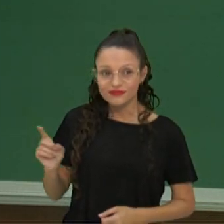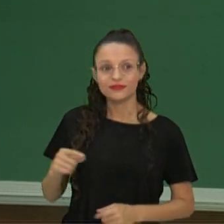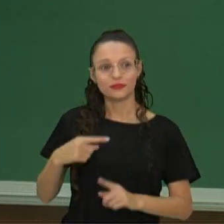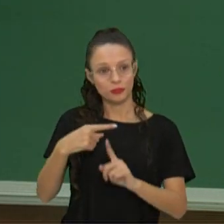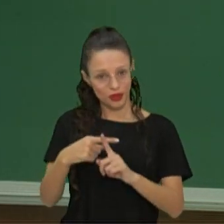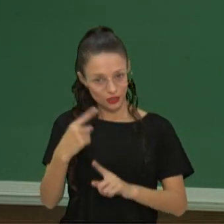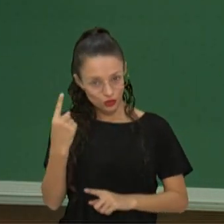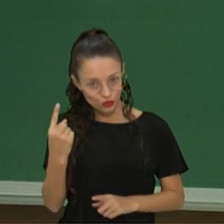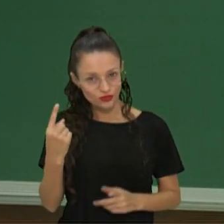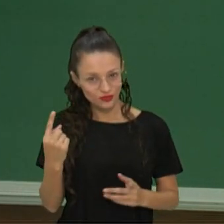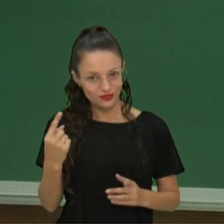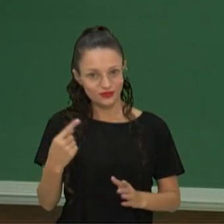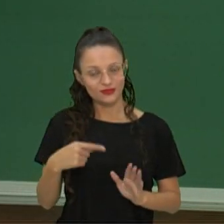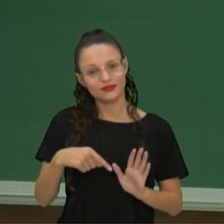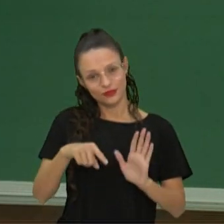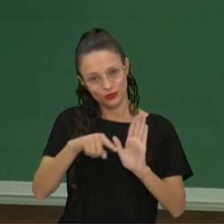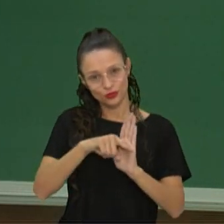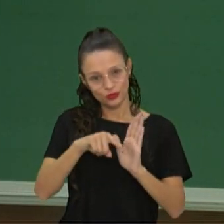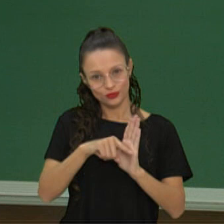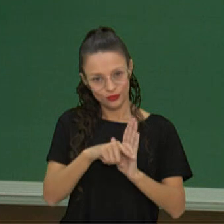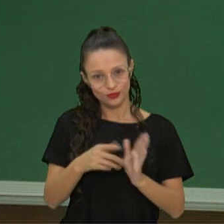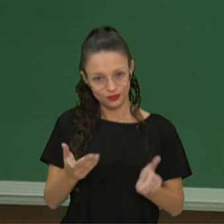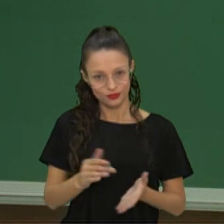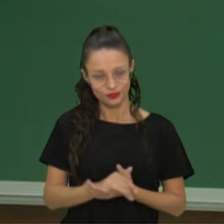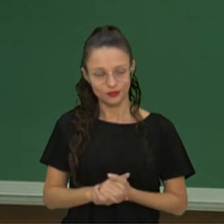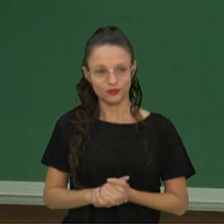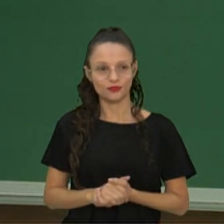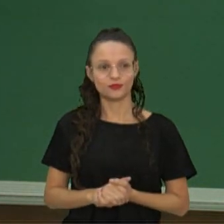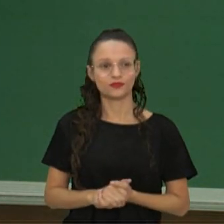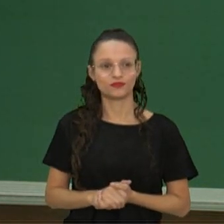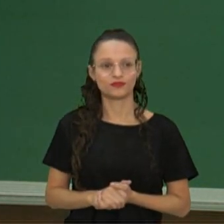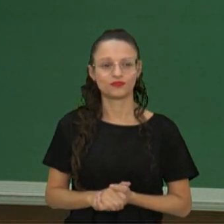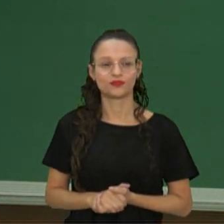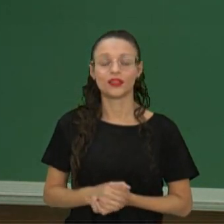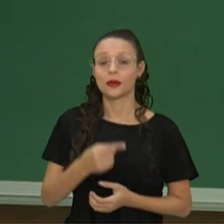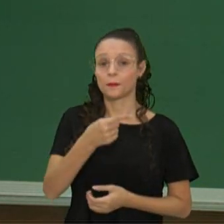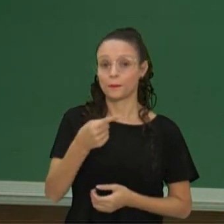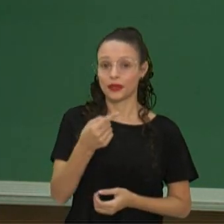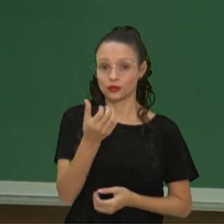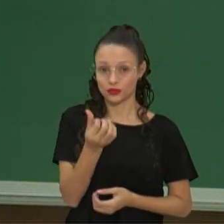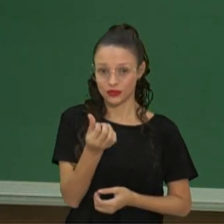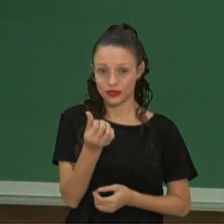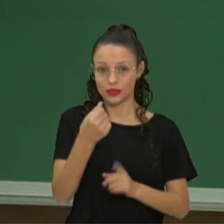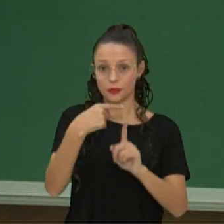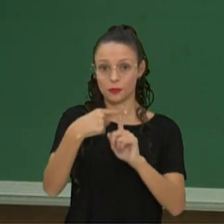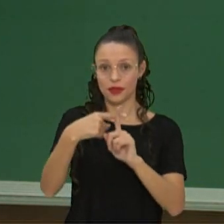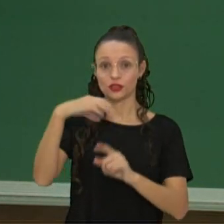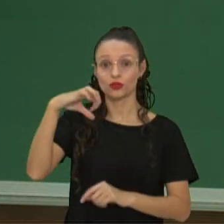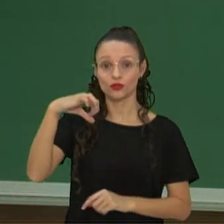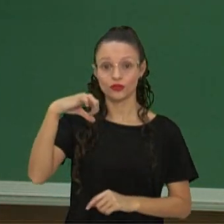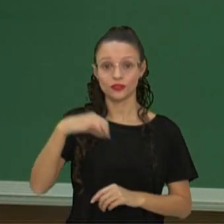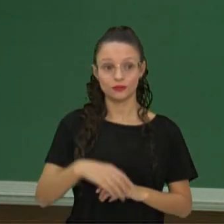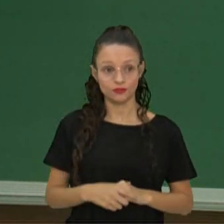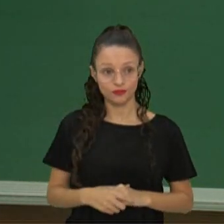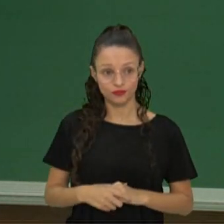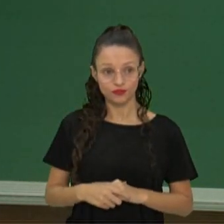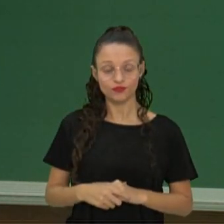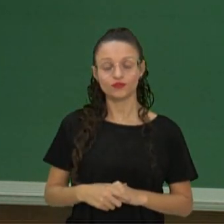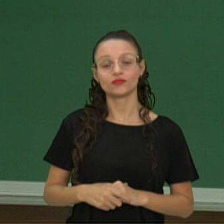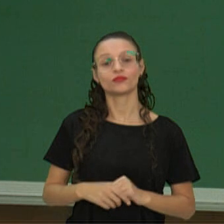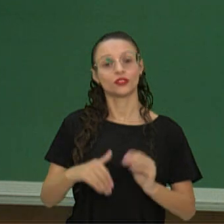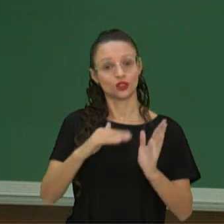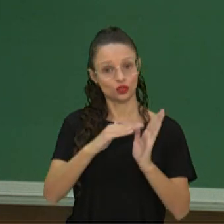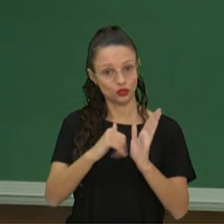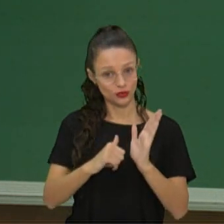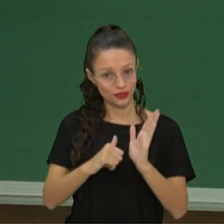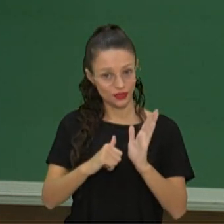Por quê? Porque você subtrai os valores e repete o sinal do maior. Menos 6 mais 9. Subtrai os valores